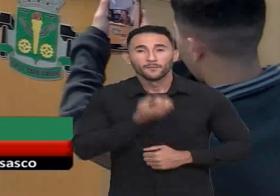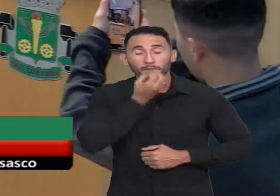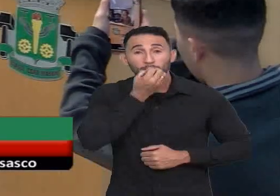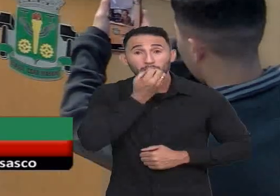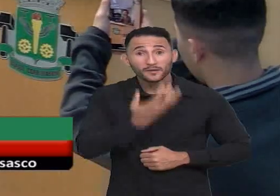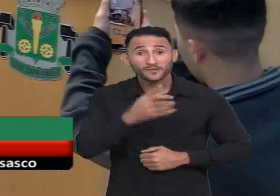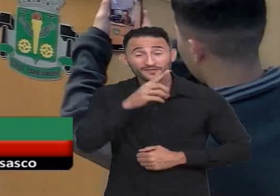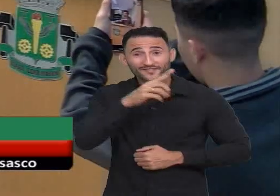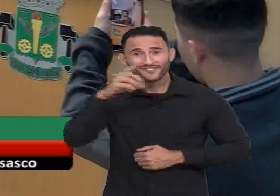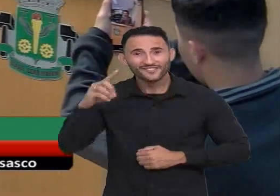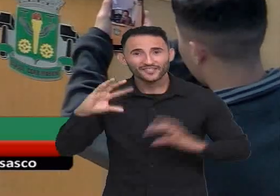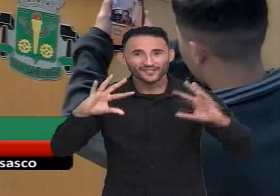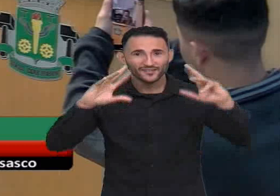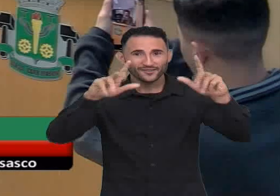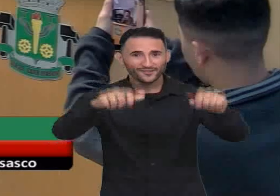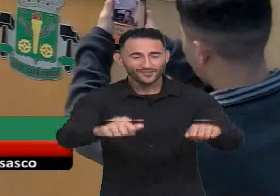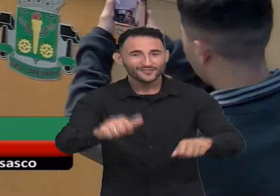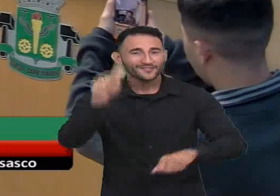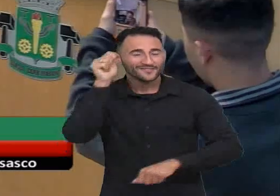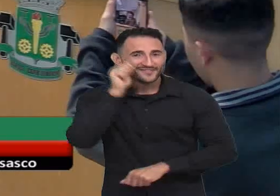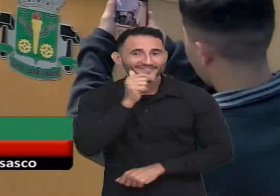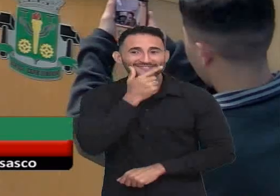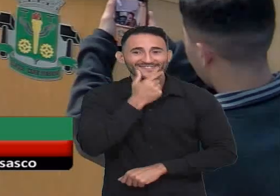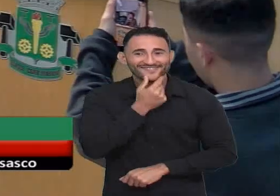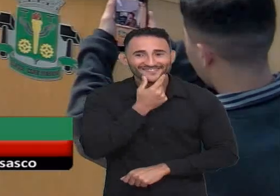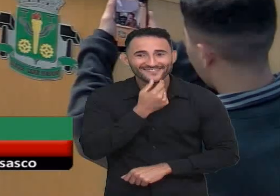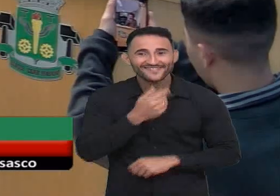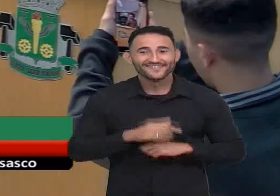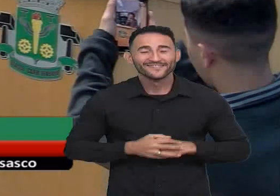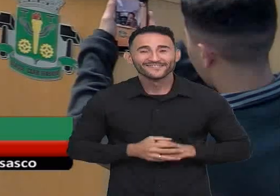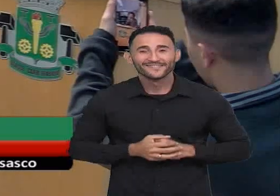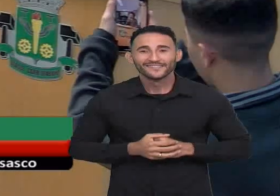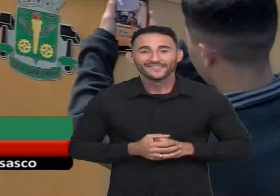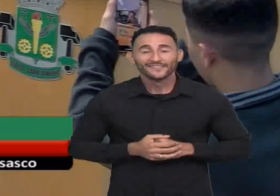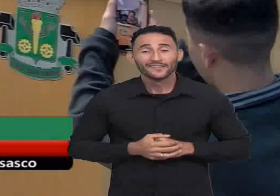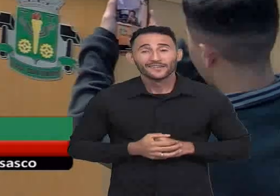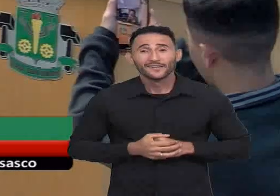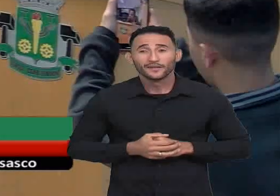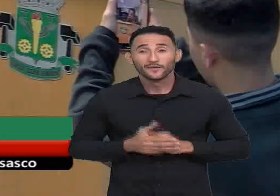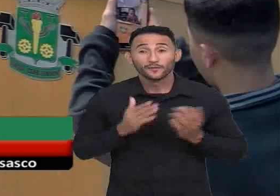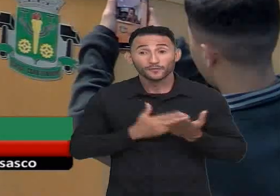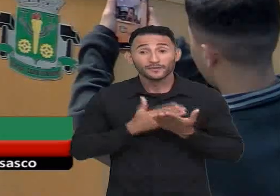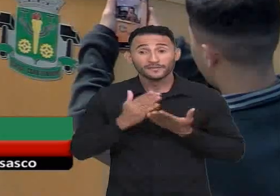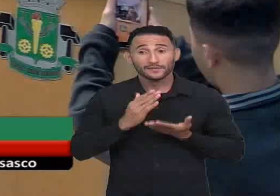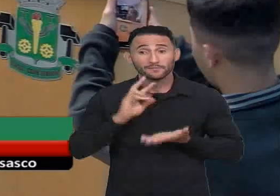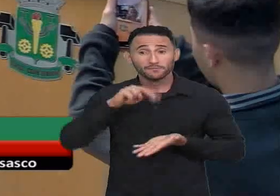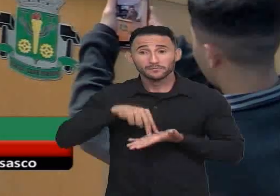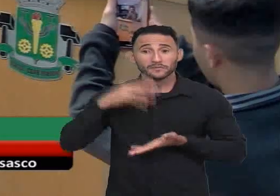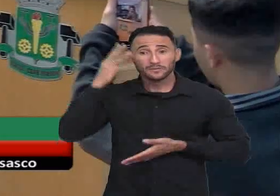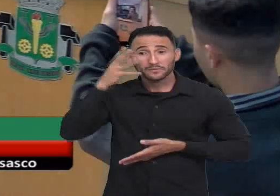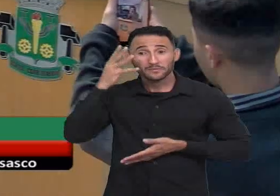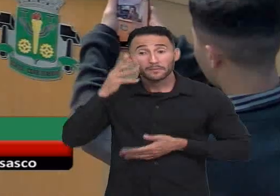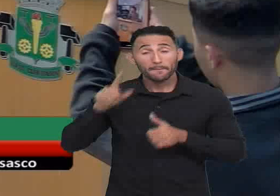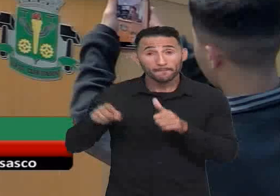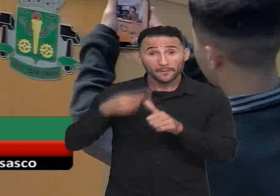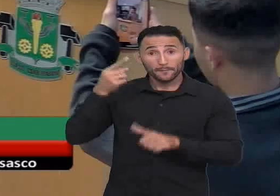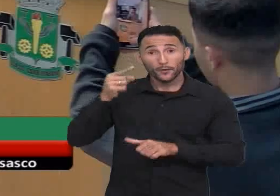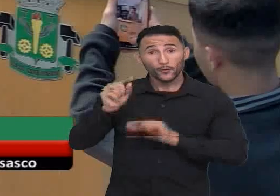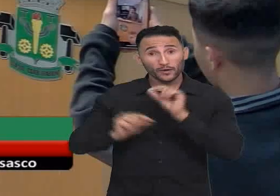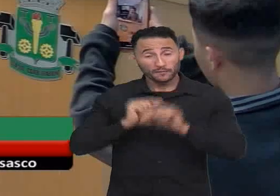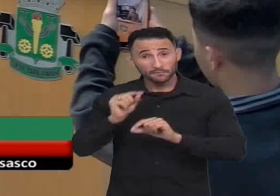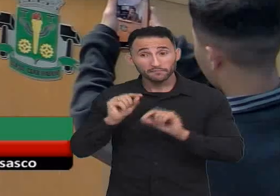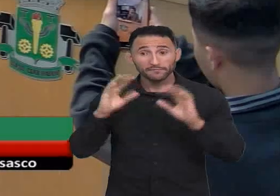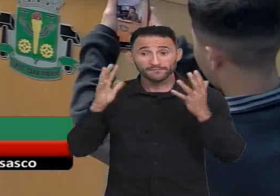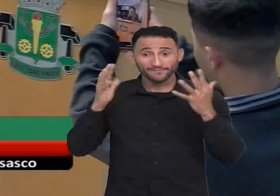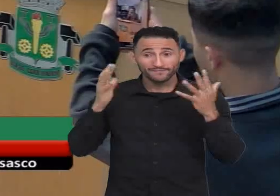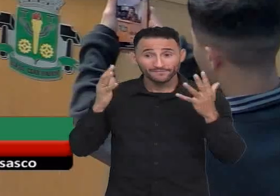Bom dia a todas e todos. Eu ia iniciar essa fala primeiro parabenizando, né,